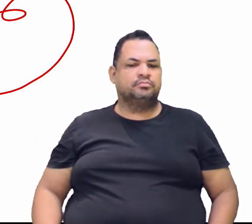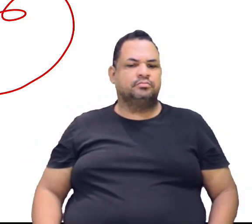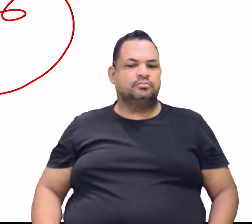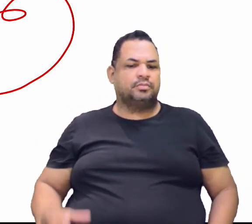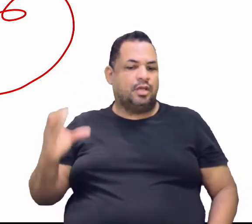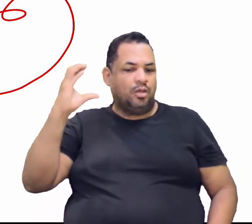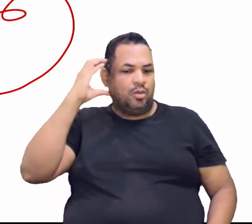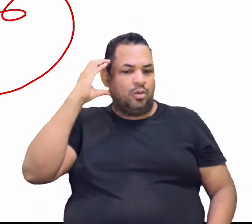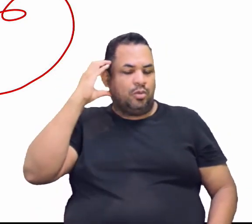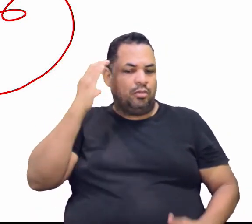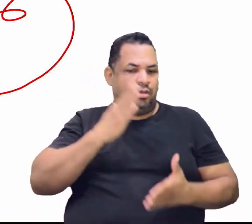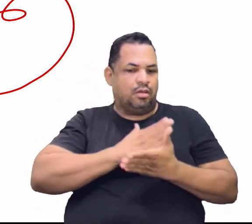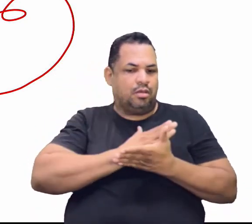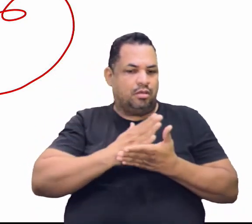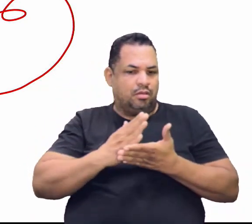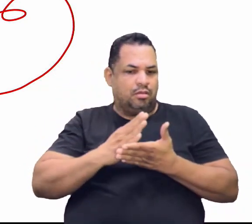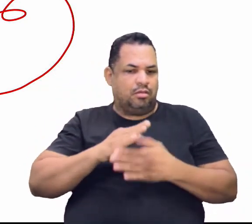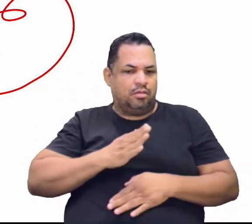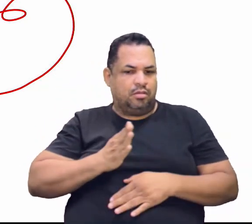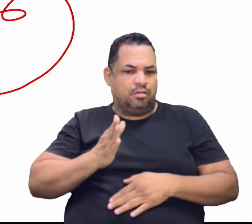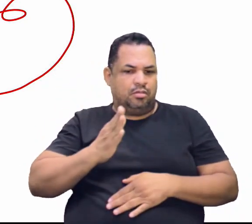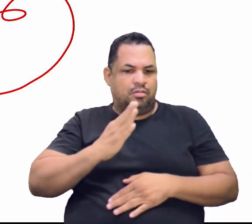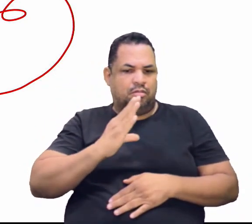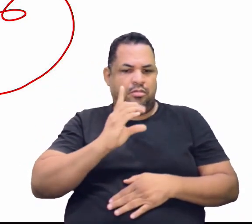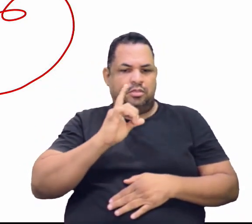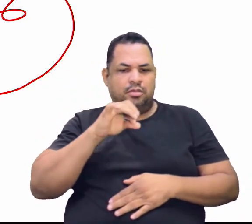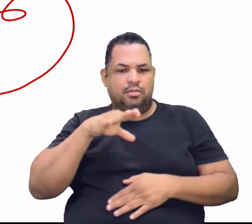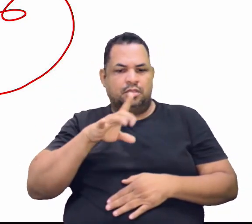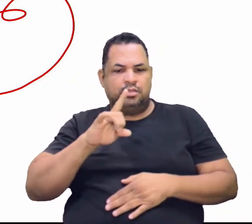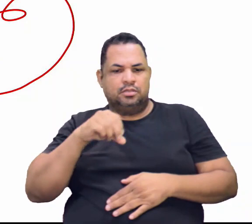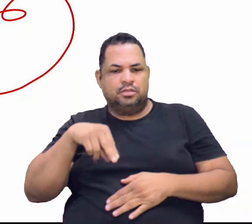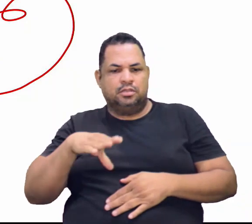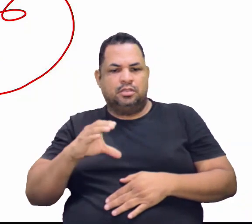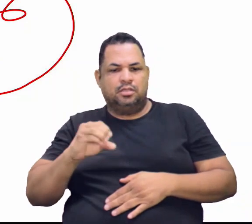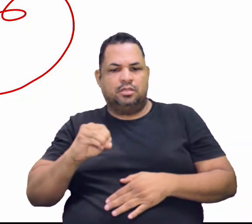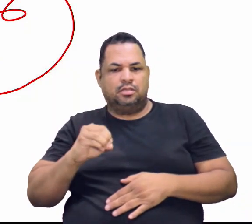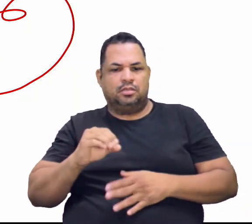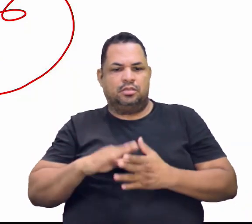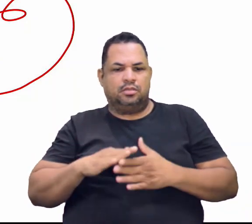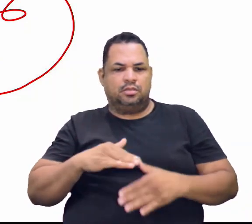de Cuiabá, indo aqui por Diamantina, certo? Ó,